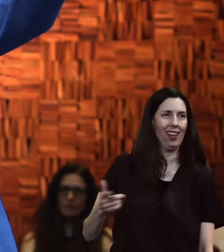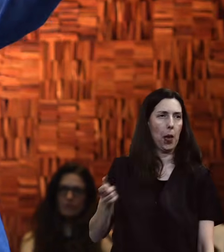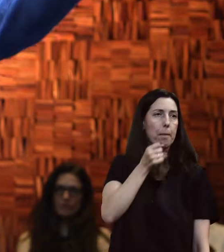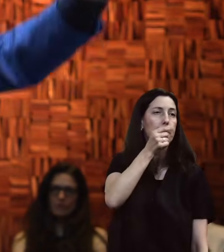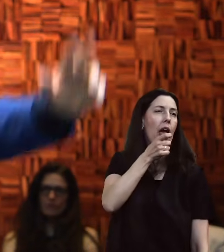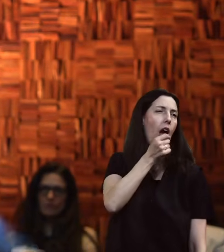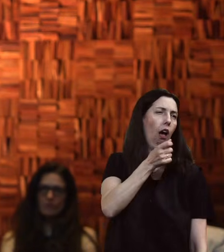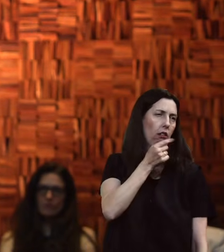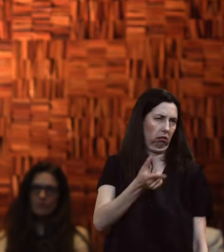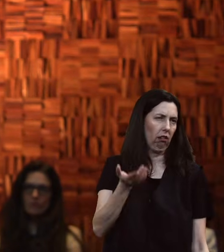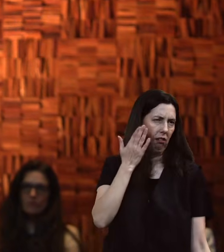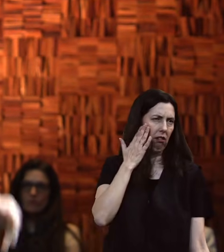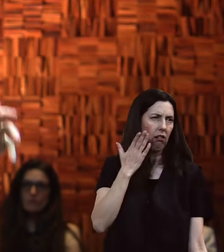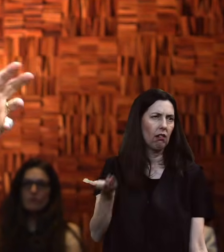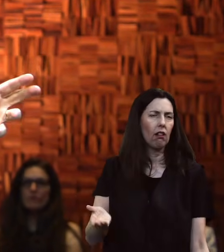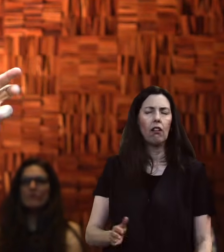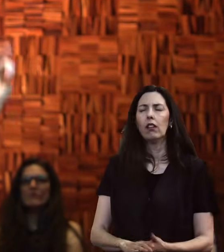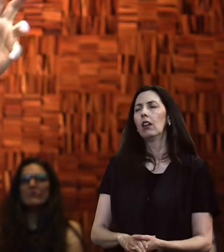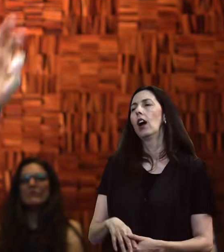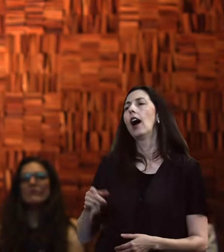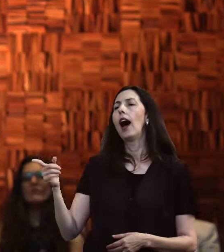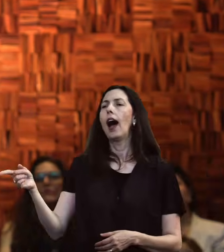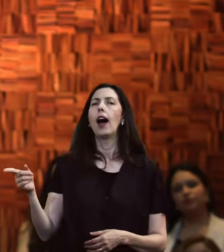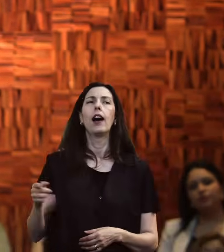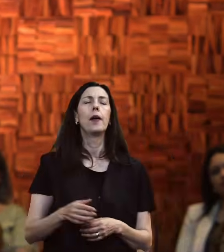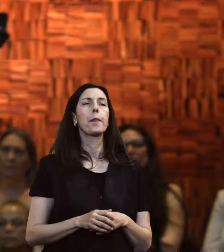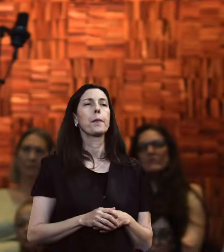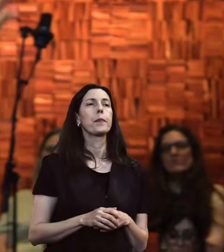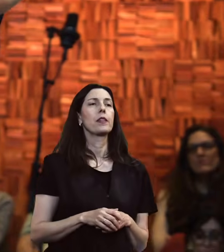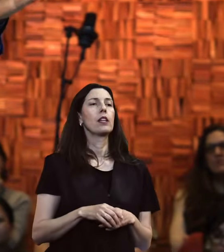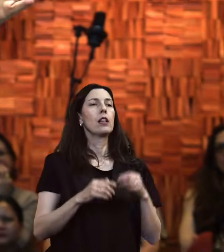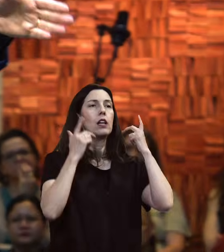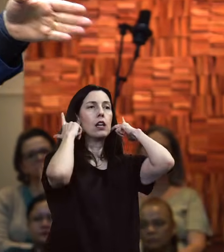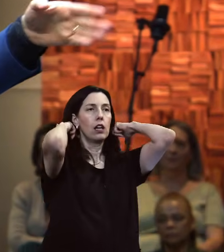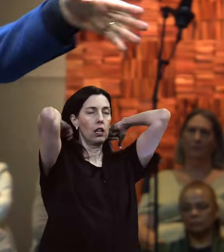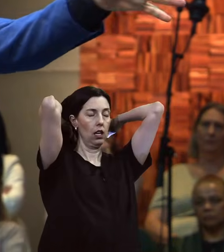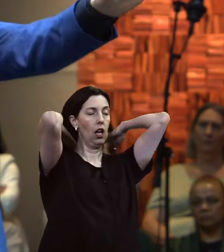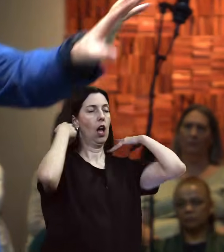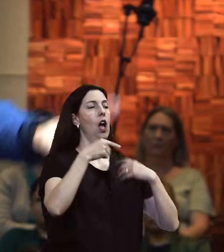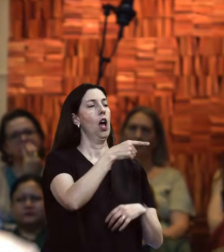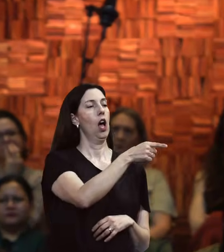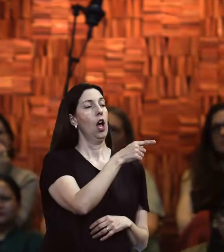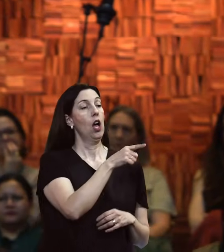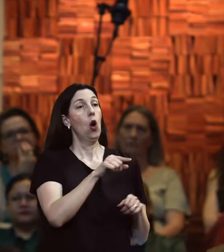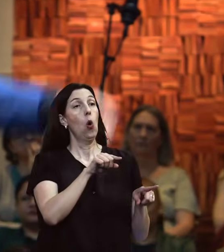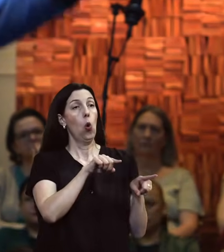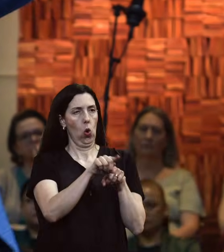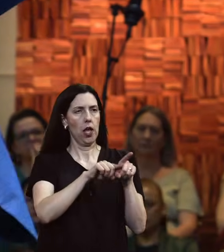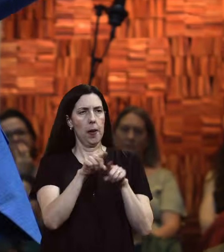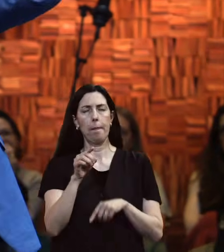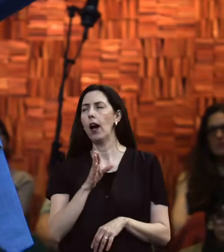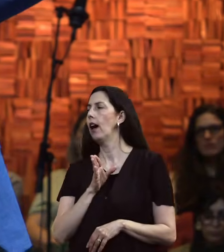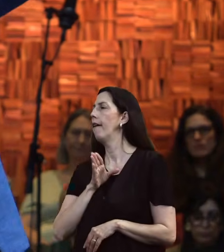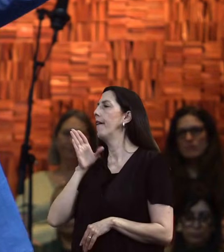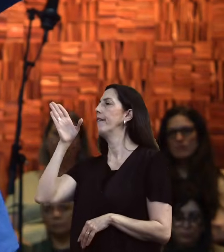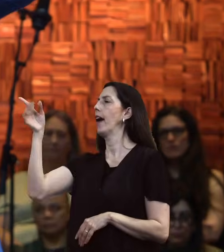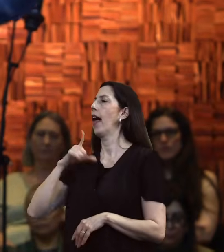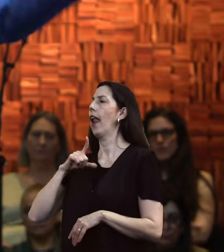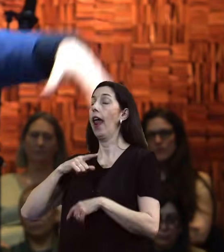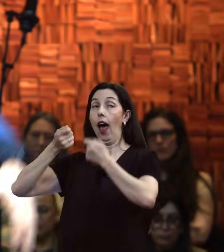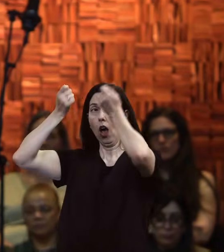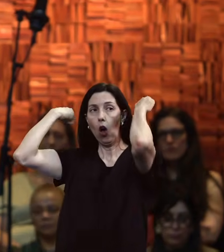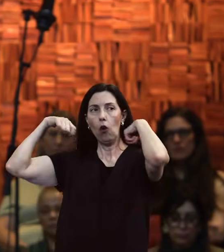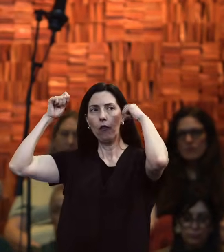tinham ido a pastorear as ovelhas do pai em Dotã, eles veem aquele moço chegando de longe e falam: ih, lá vem